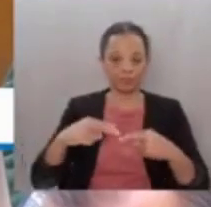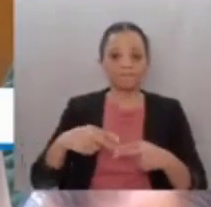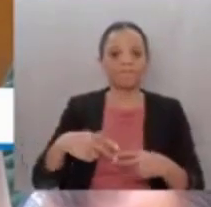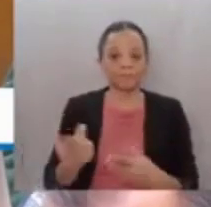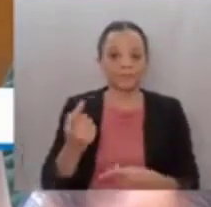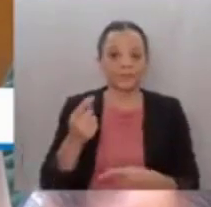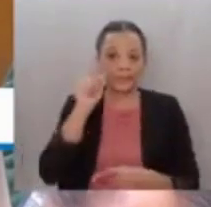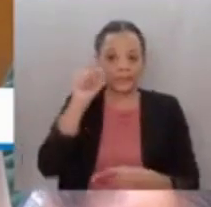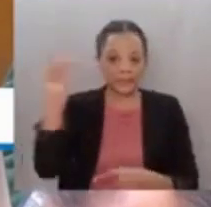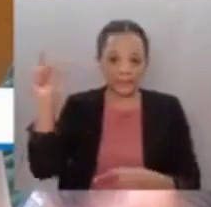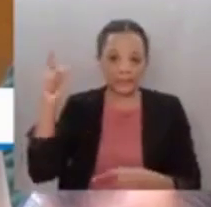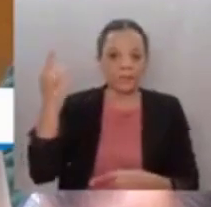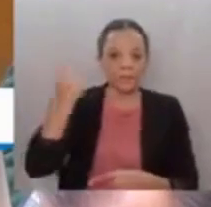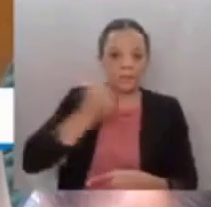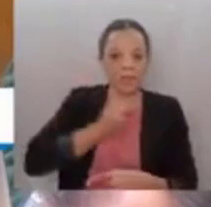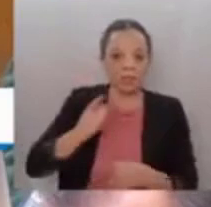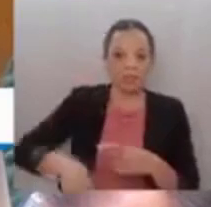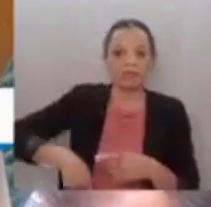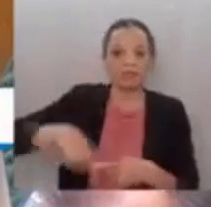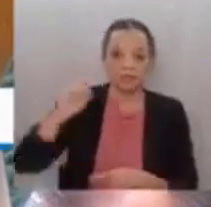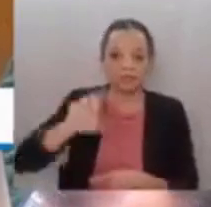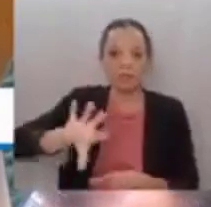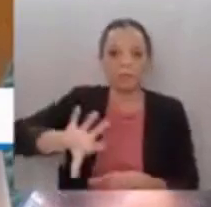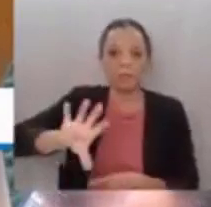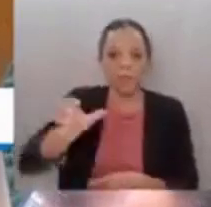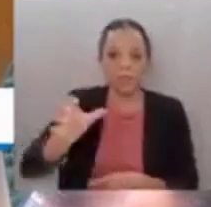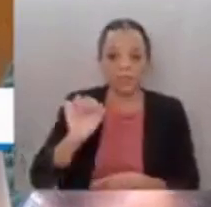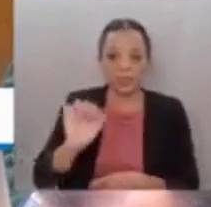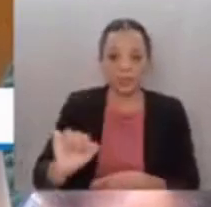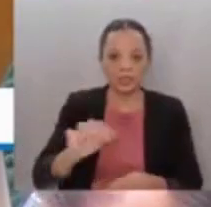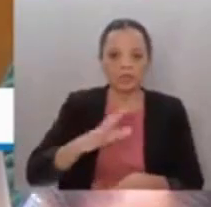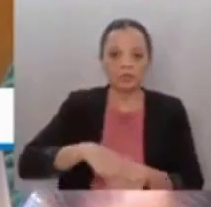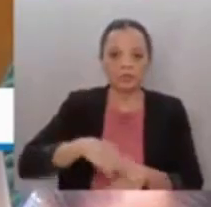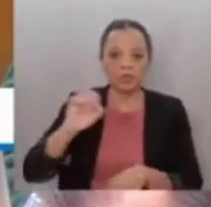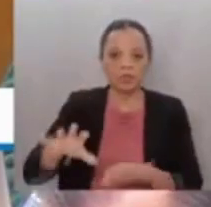invasão do seu território pelo exército da Federação Russa.